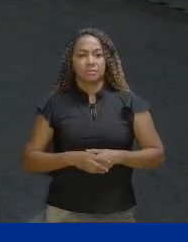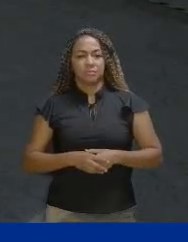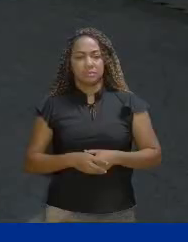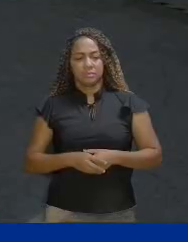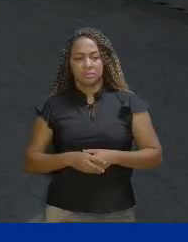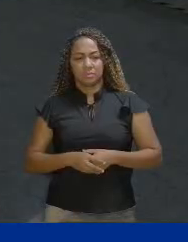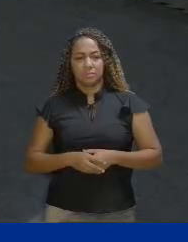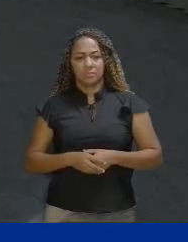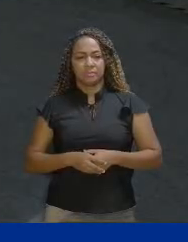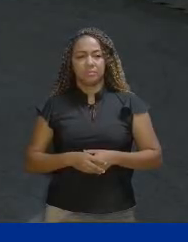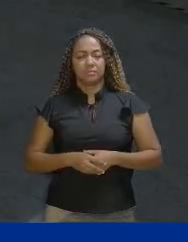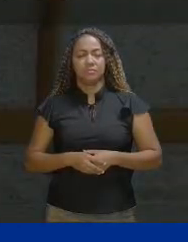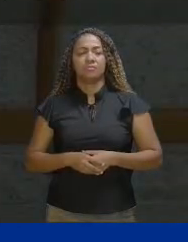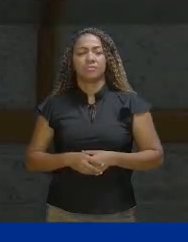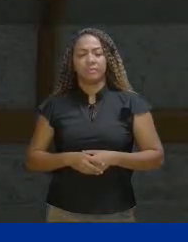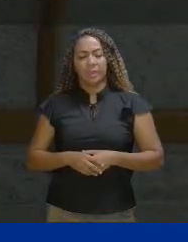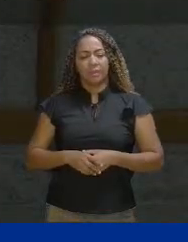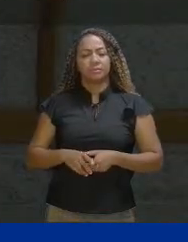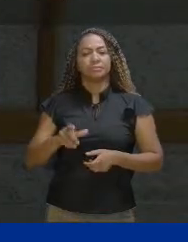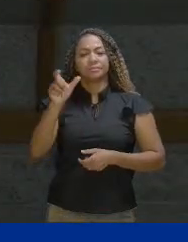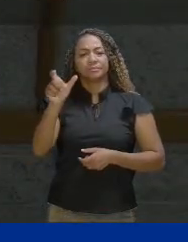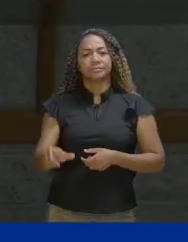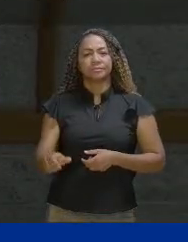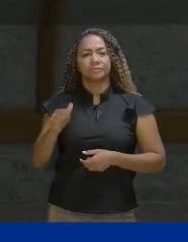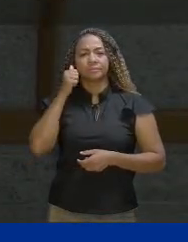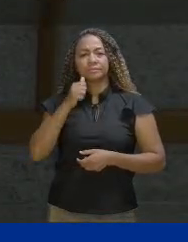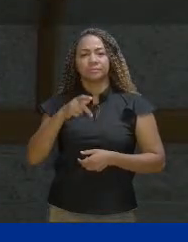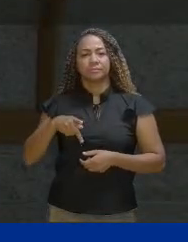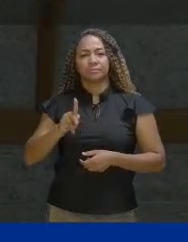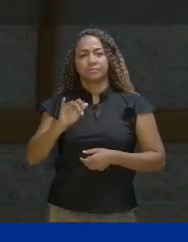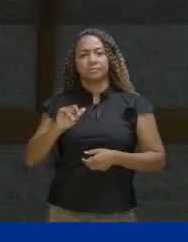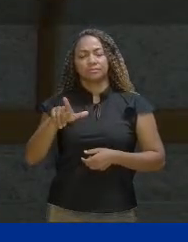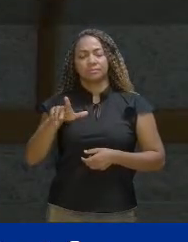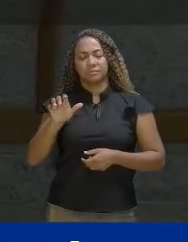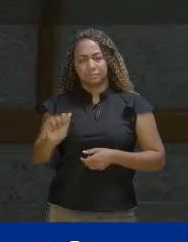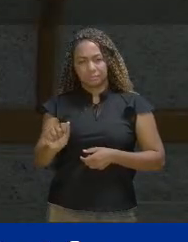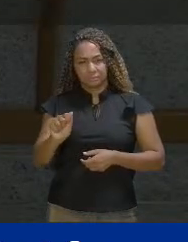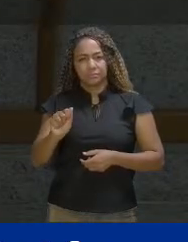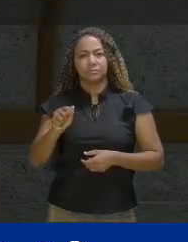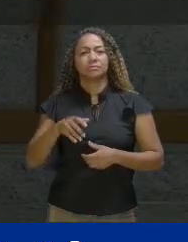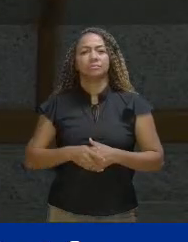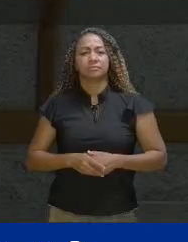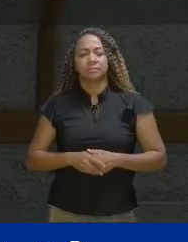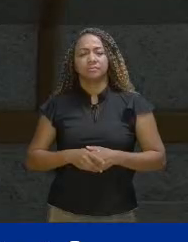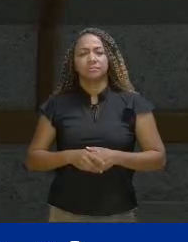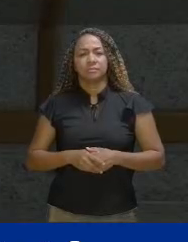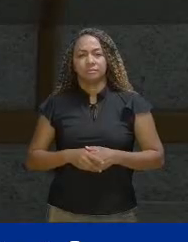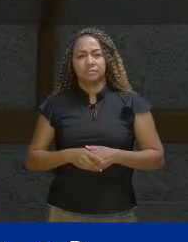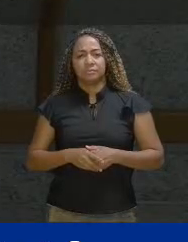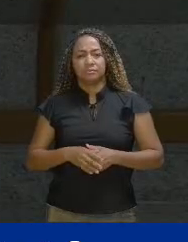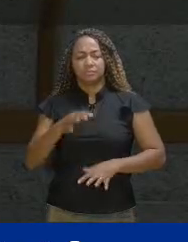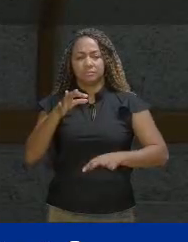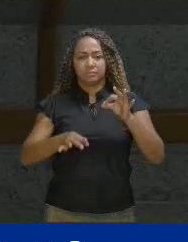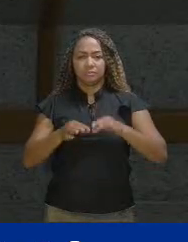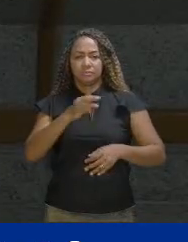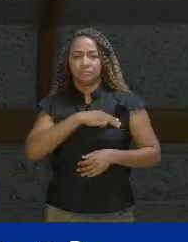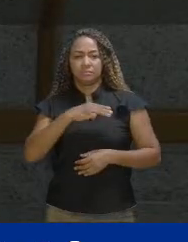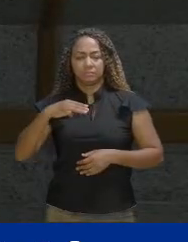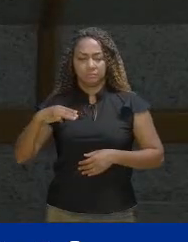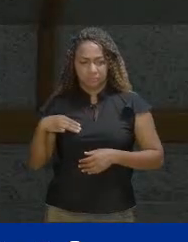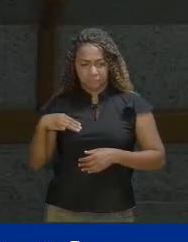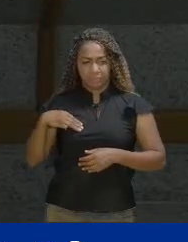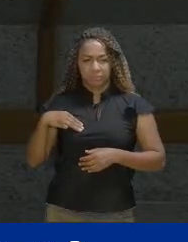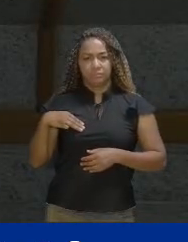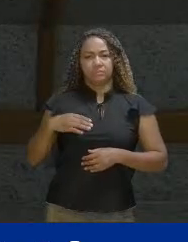de posse. Excelentíssima senhora Keila Cristine Banha Foco na parte Bastos central da Utzig, mesa, com a palavra, a juíza membro secretária da titular,